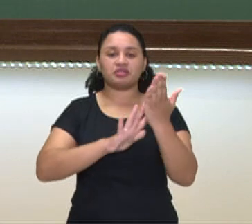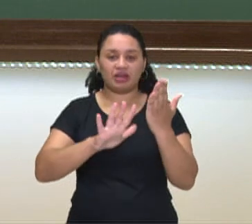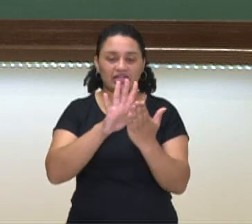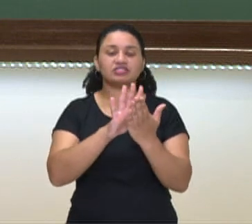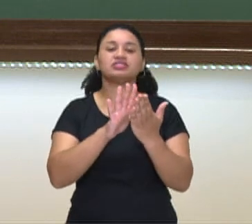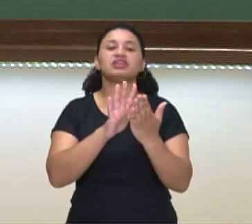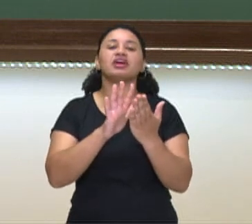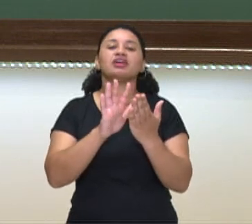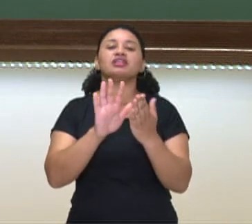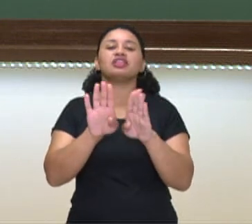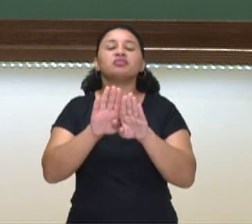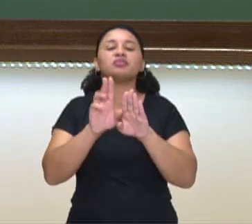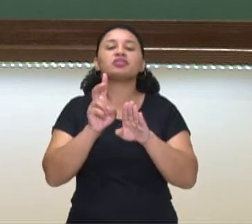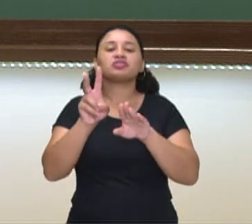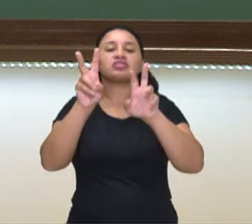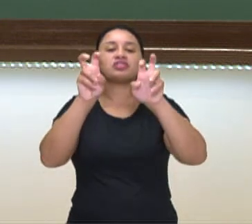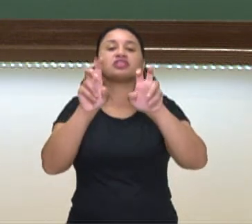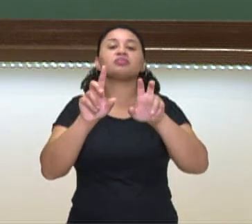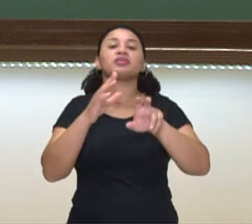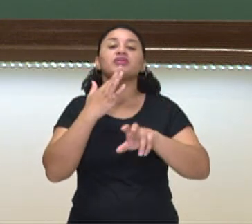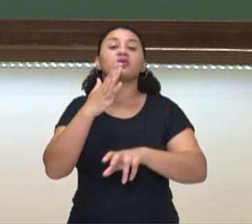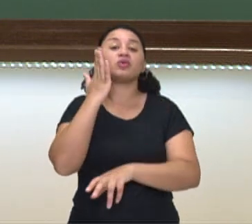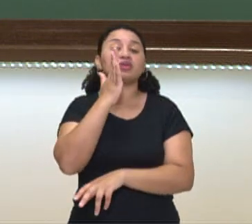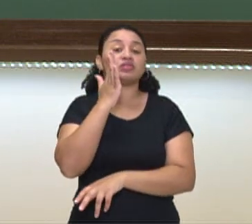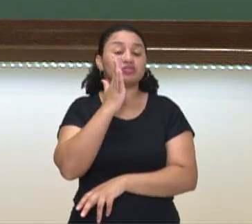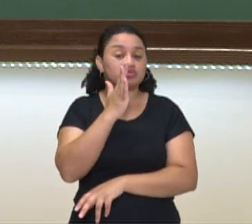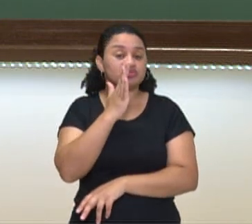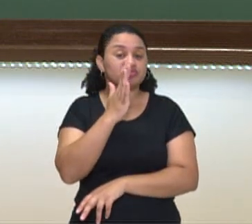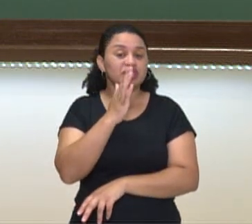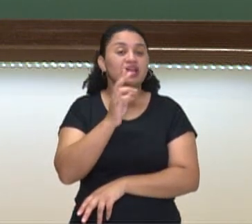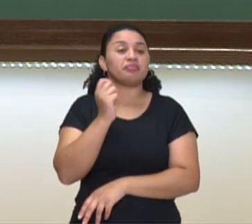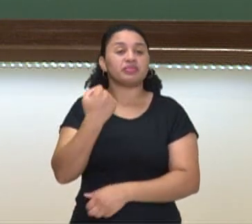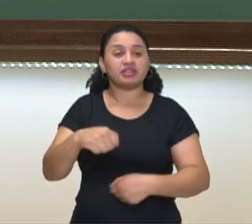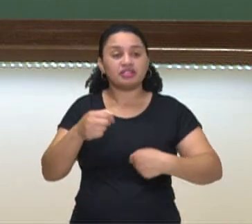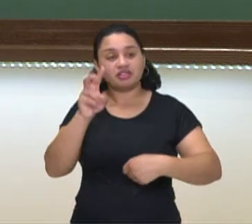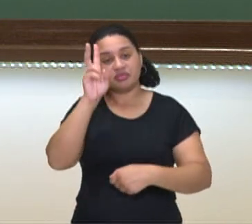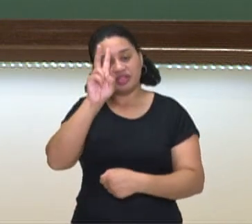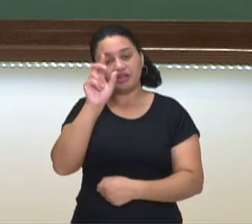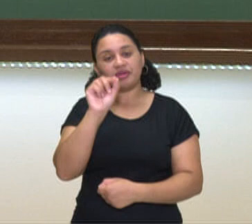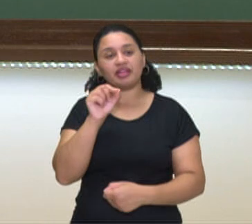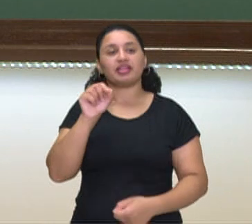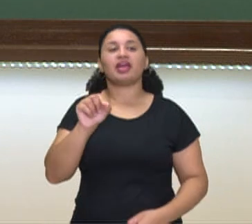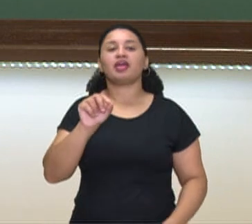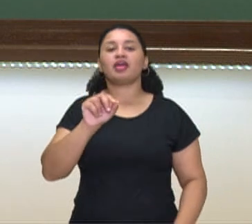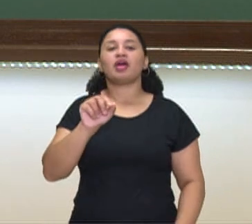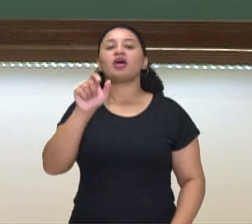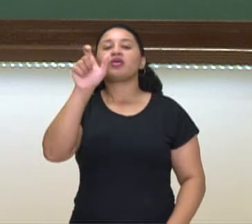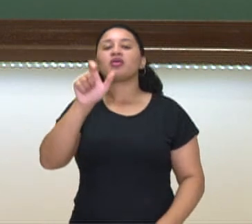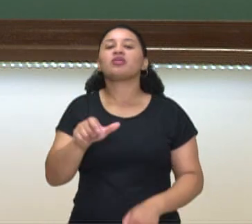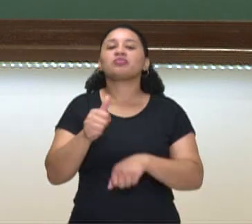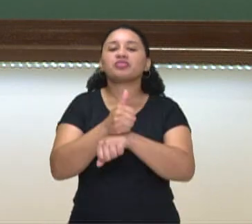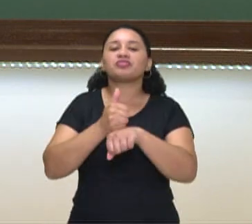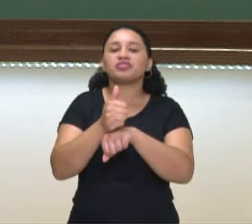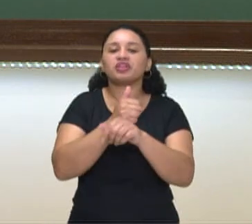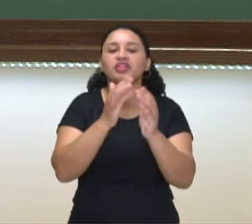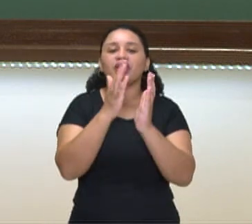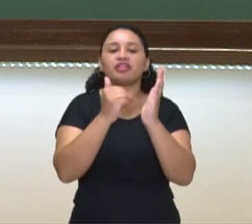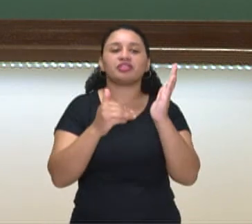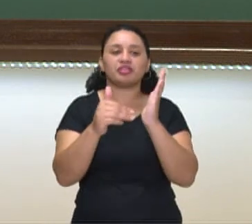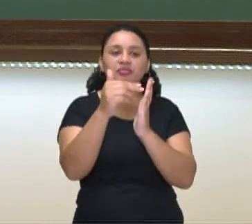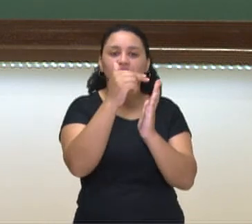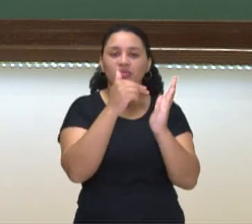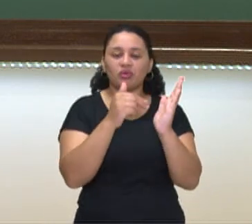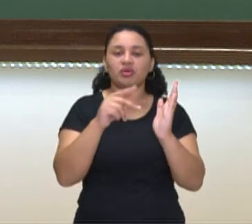sobre azul, não podemos esquecer de Pablo Picasso, né, que teve um período da sua